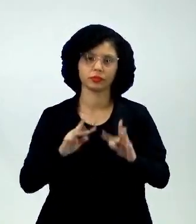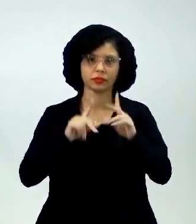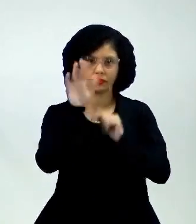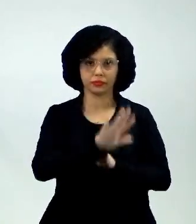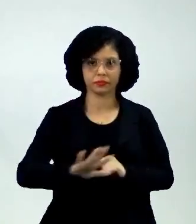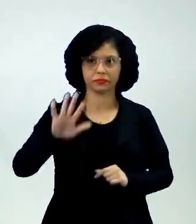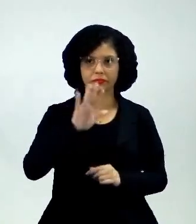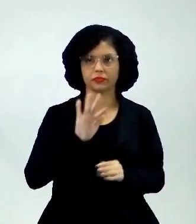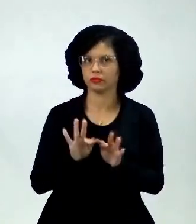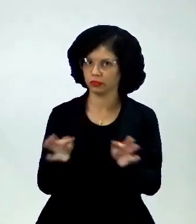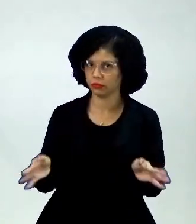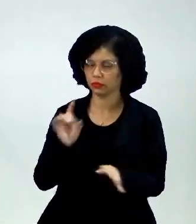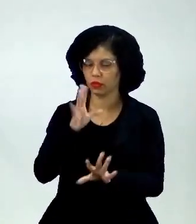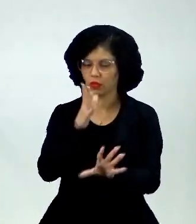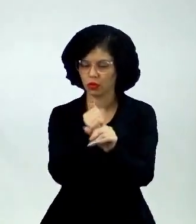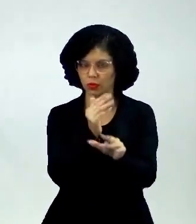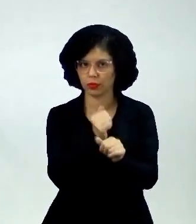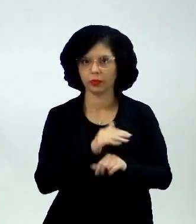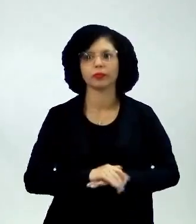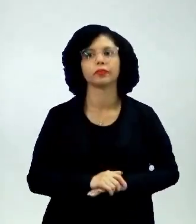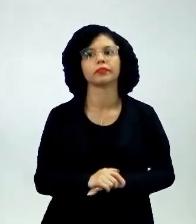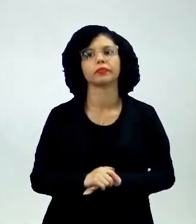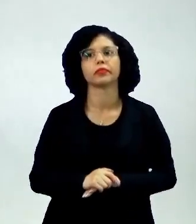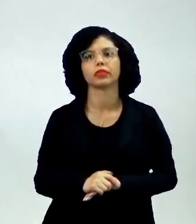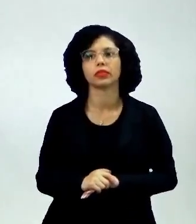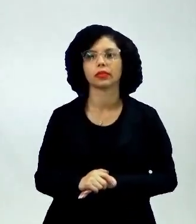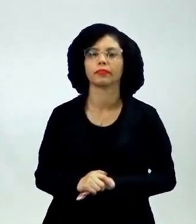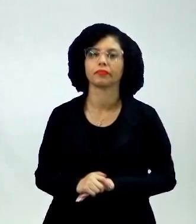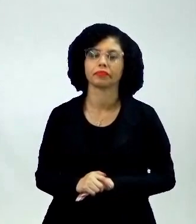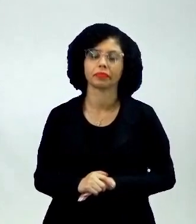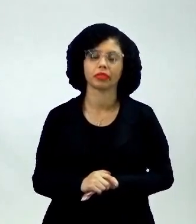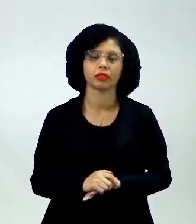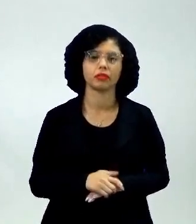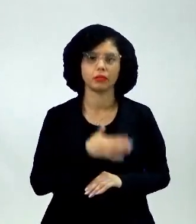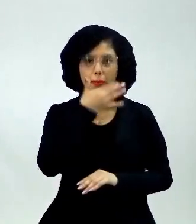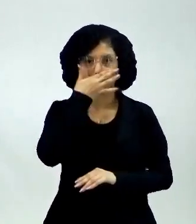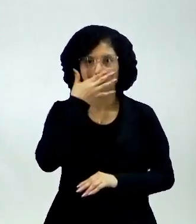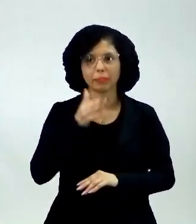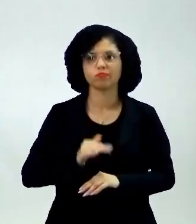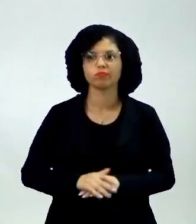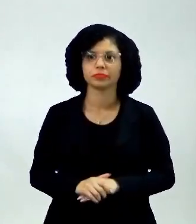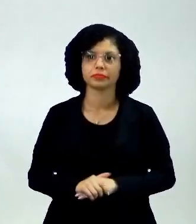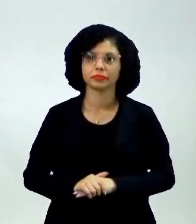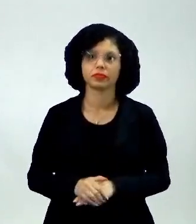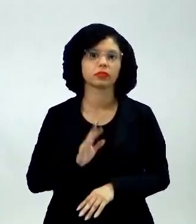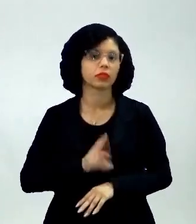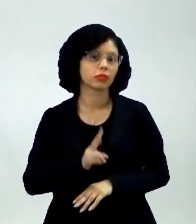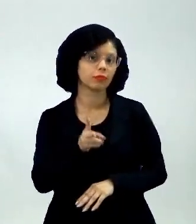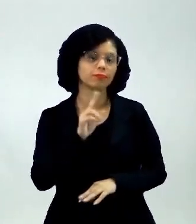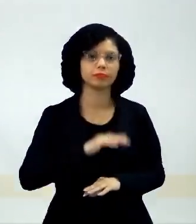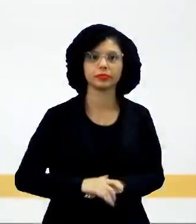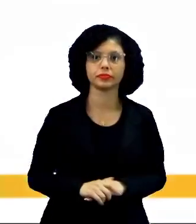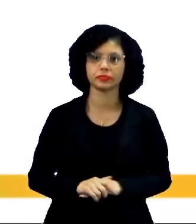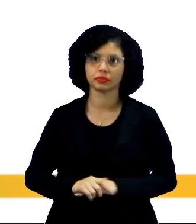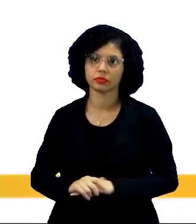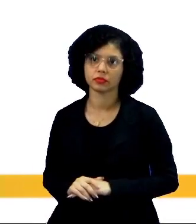todos os lados. É simples, é só somar todos os lados. Perímetro, soma de lados.